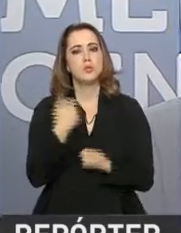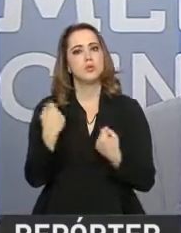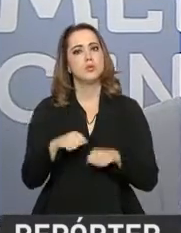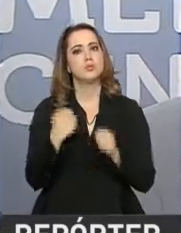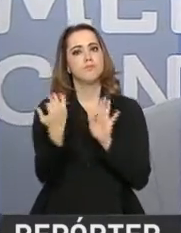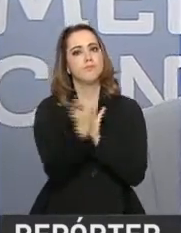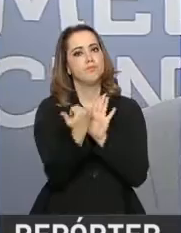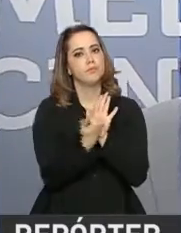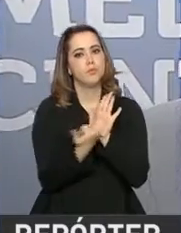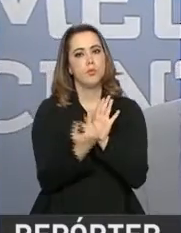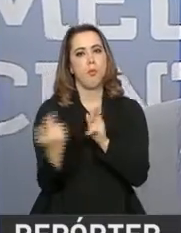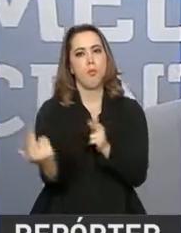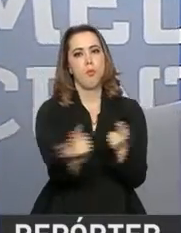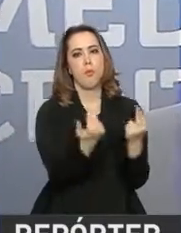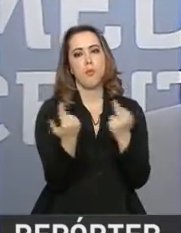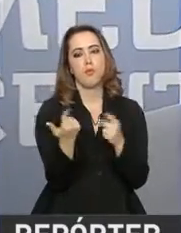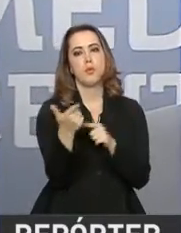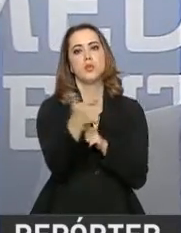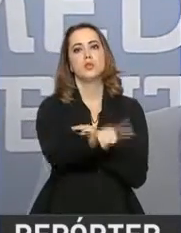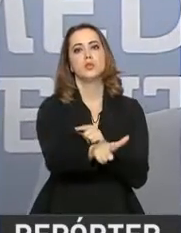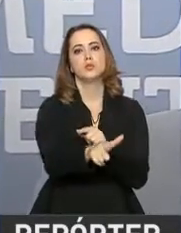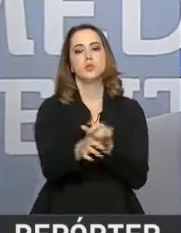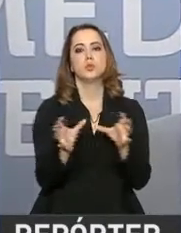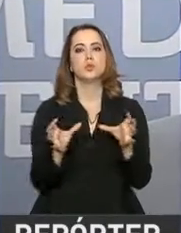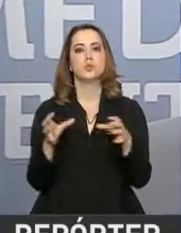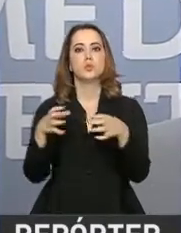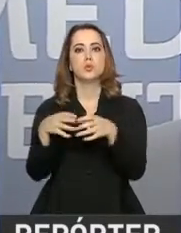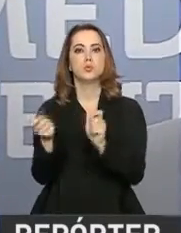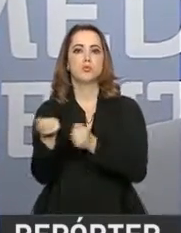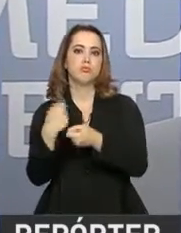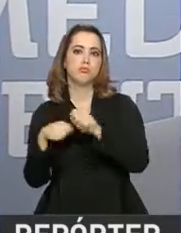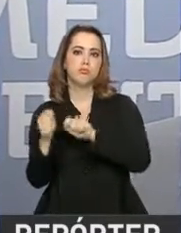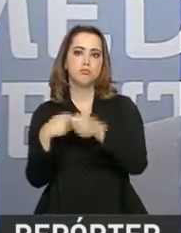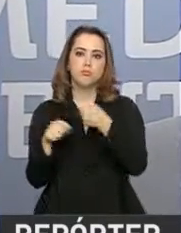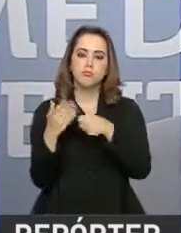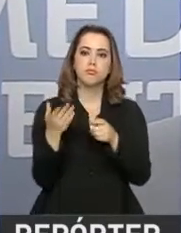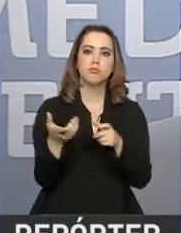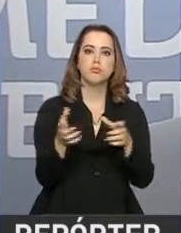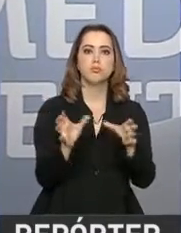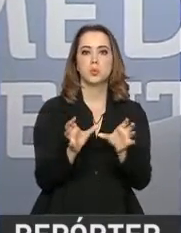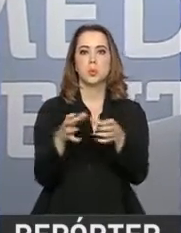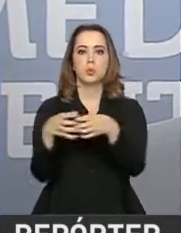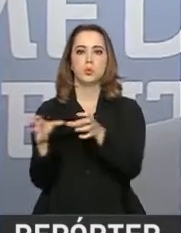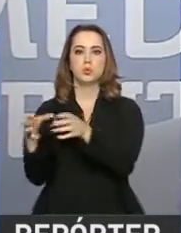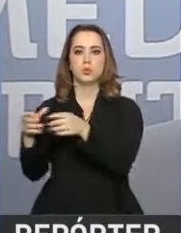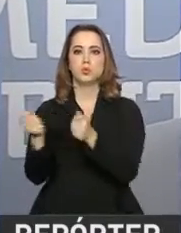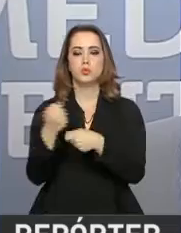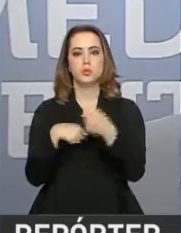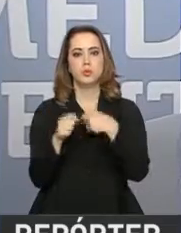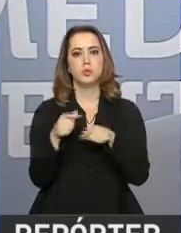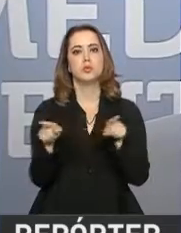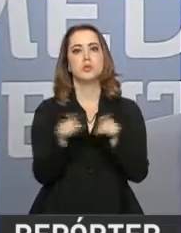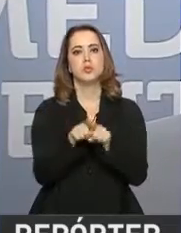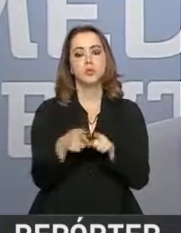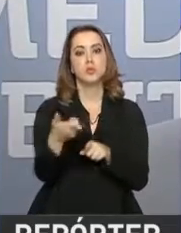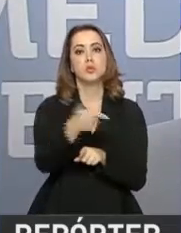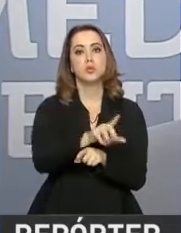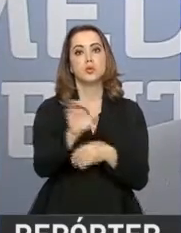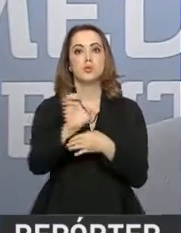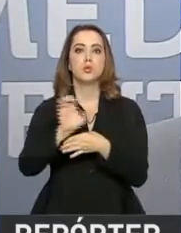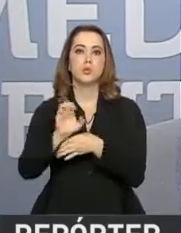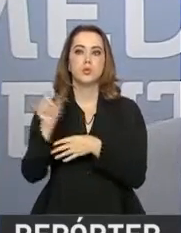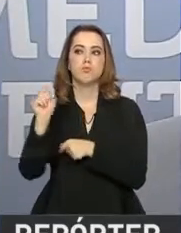programa semelhante em outras modalidades econômicas, em outras áreas econômicas e em outras regiões do